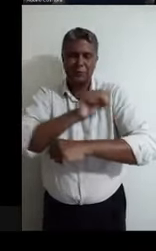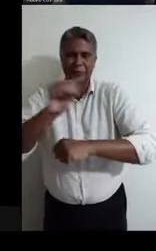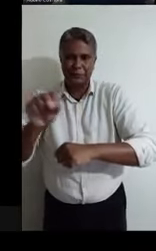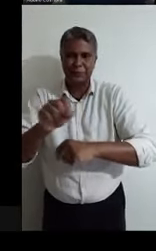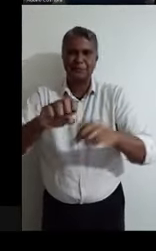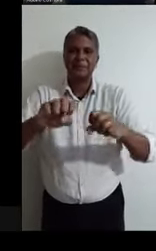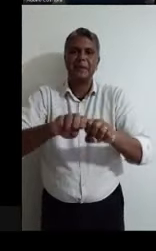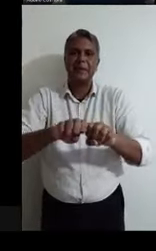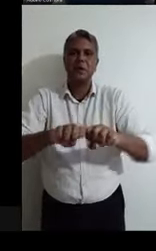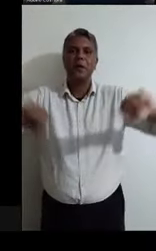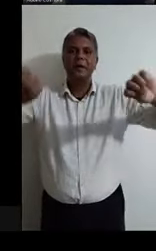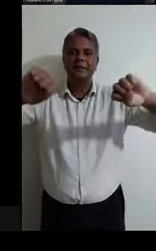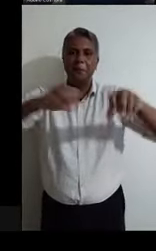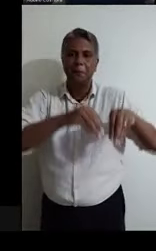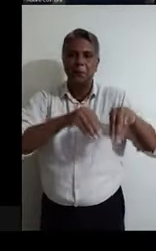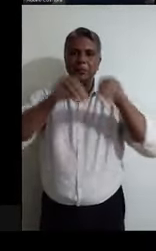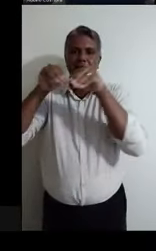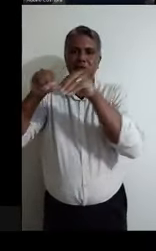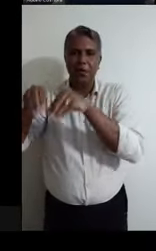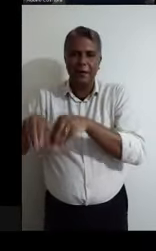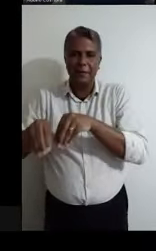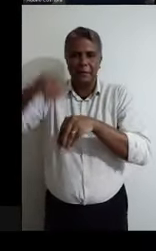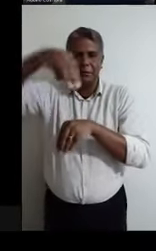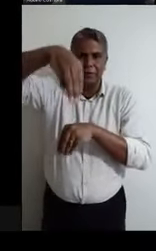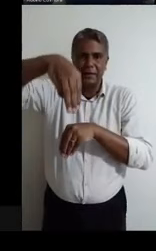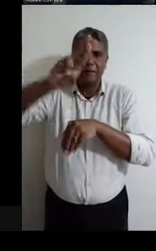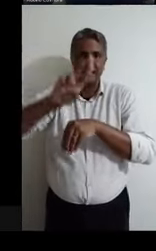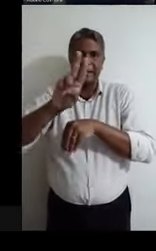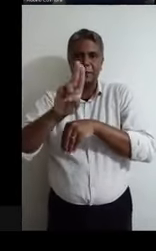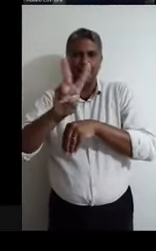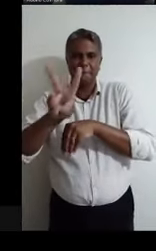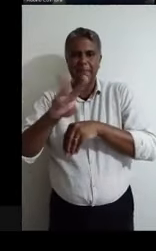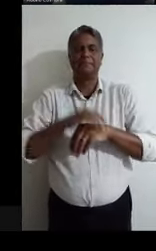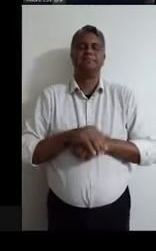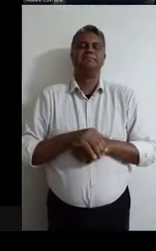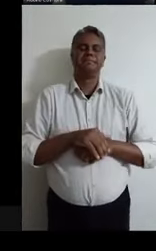Equação do deslocamento ou equação horária do MRUV.